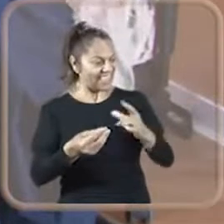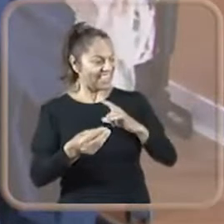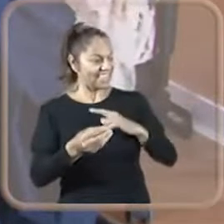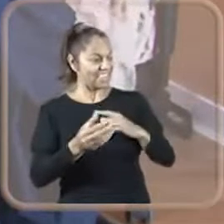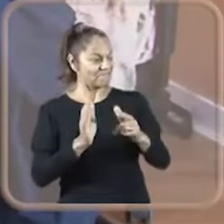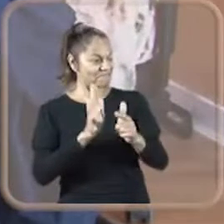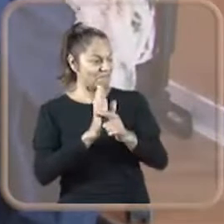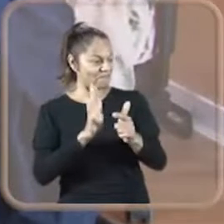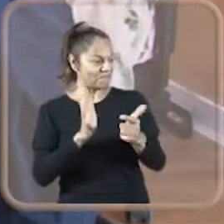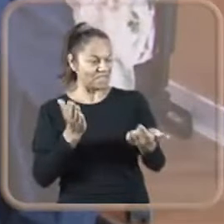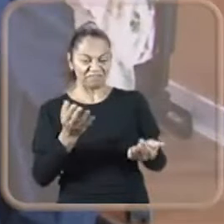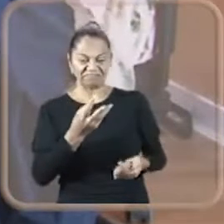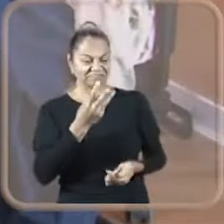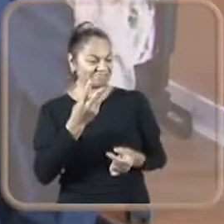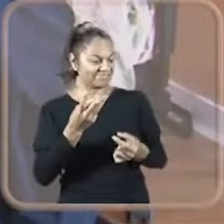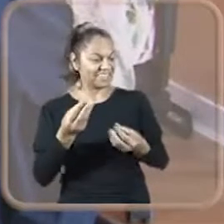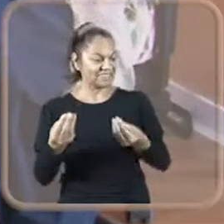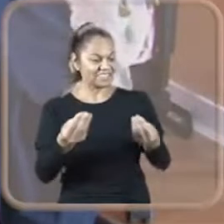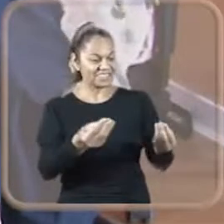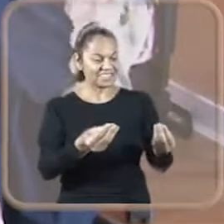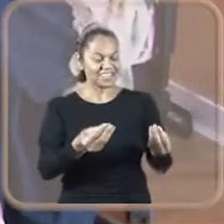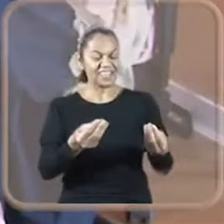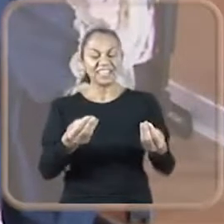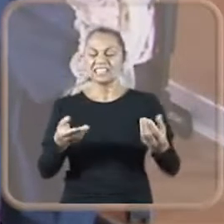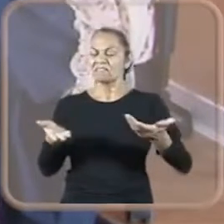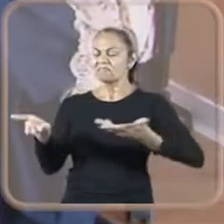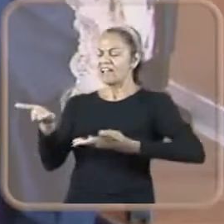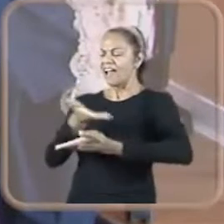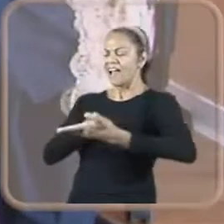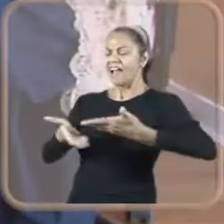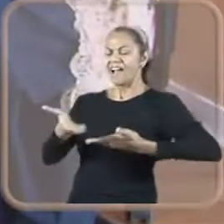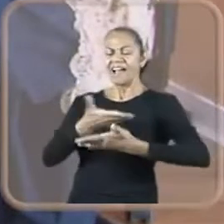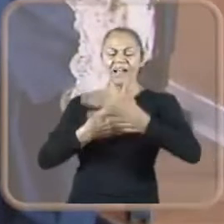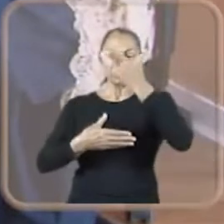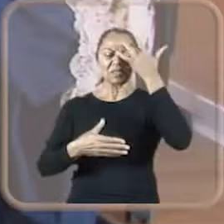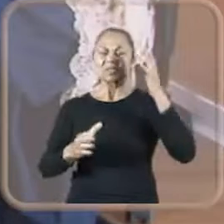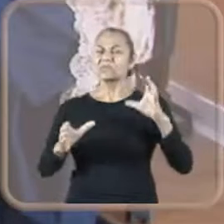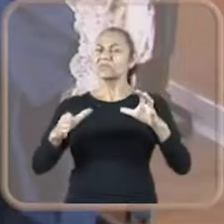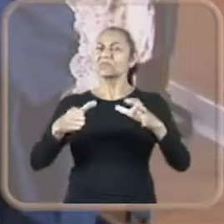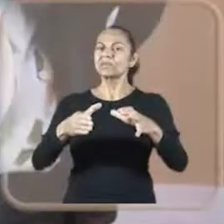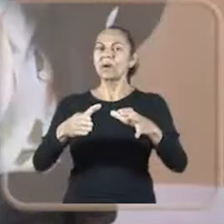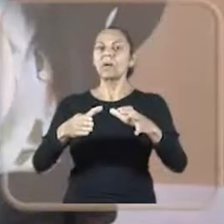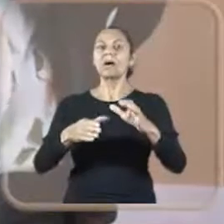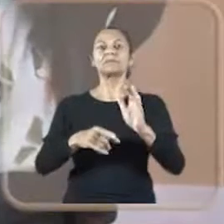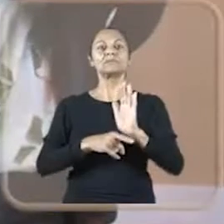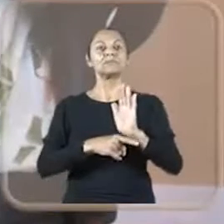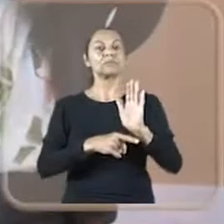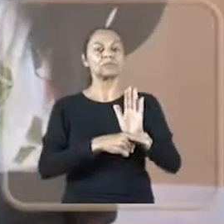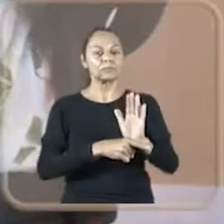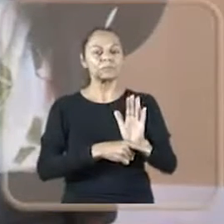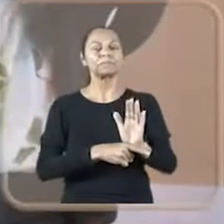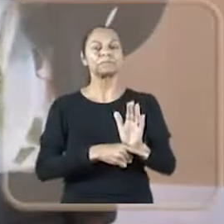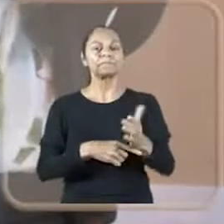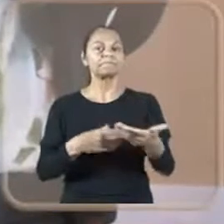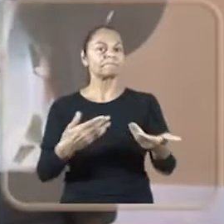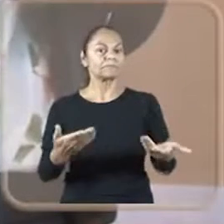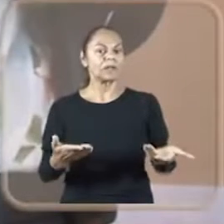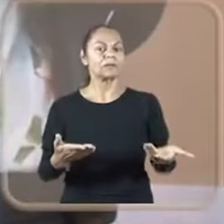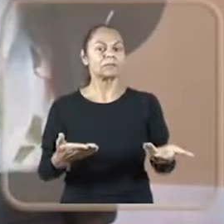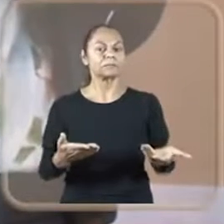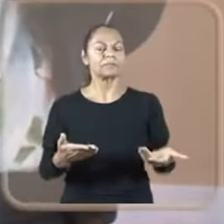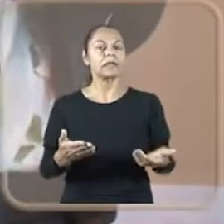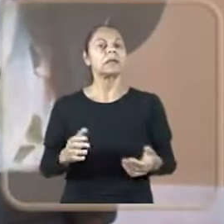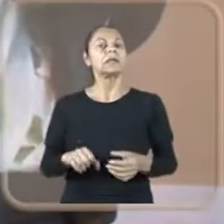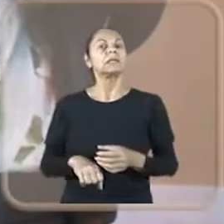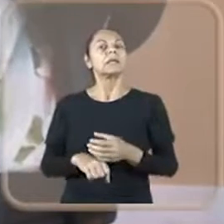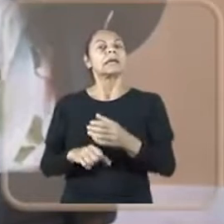Então, fomos e contamos assim com a colaboração de todos, a adesão de todos. Por quê? Então, vamos dizer o que são